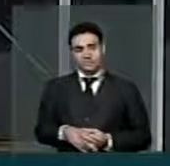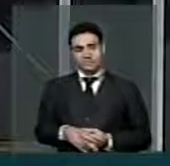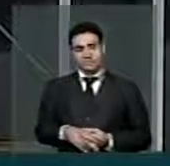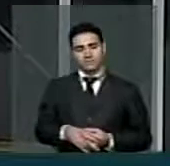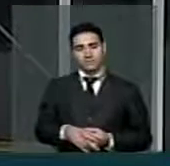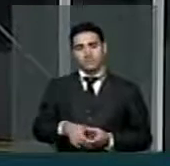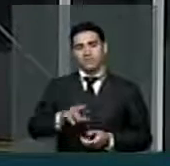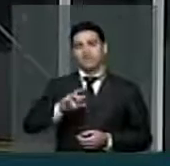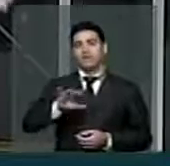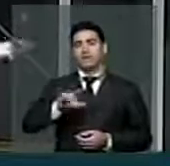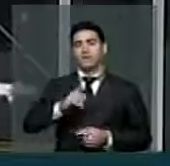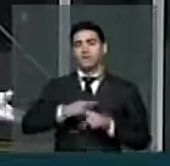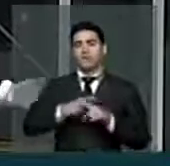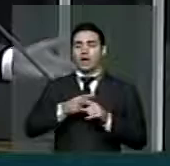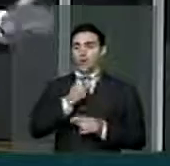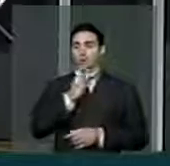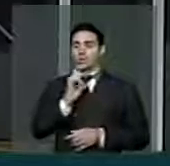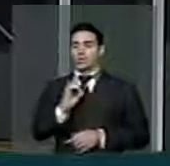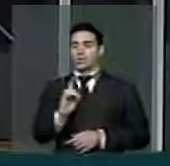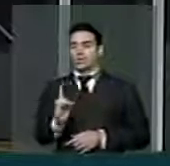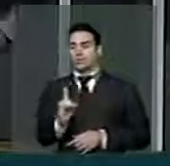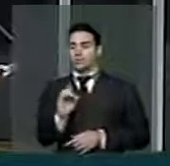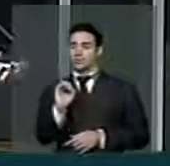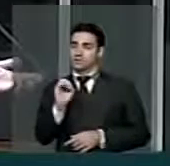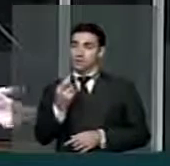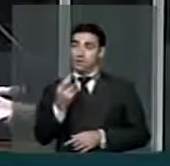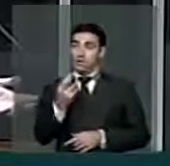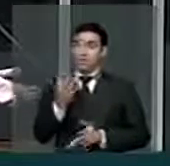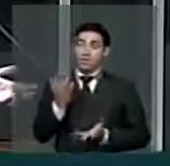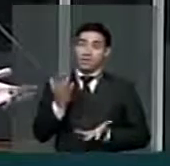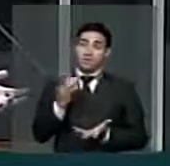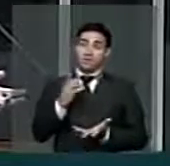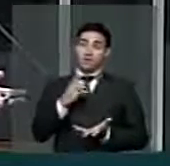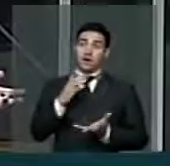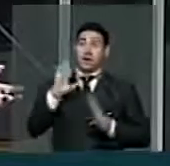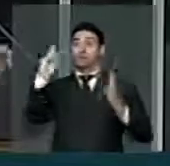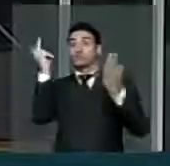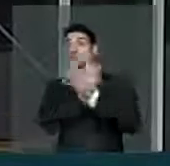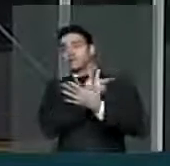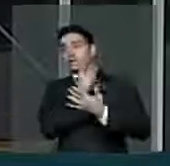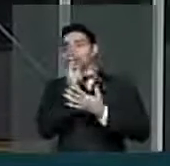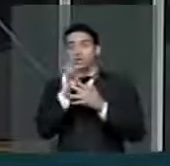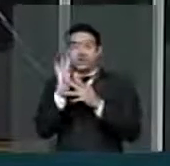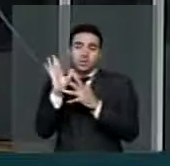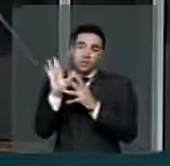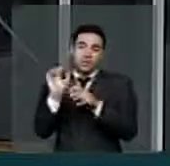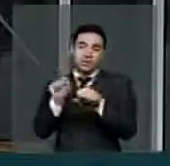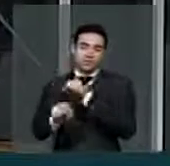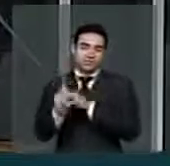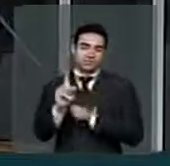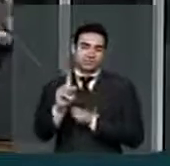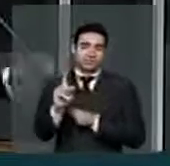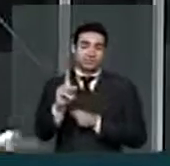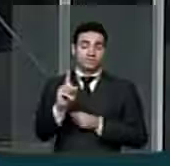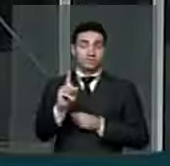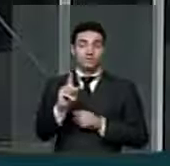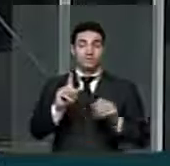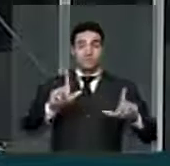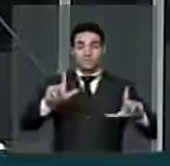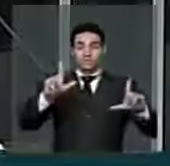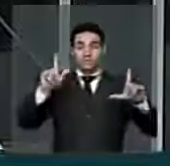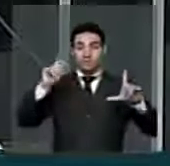pelo desconhecimento, envolvido em alguma circunstância. As imagens